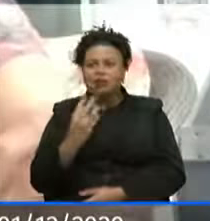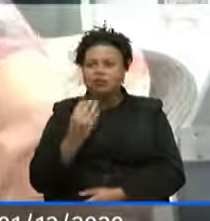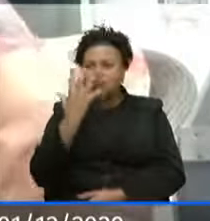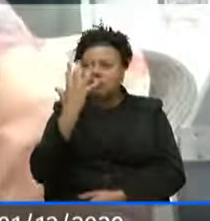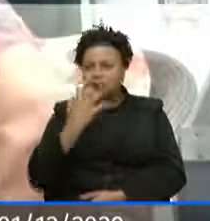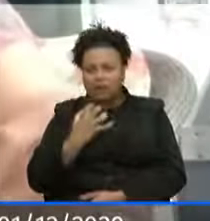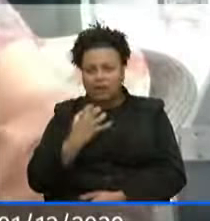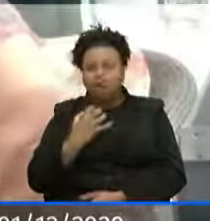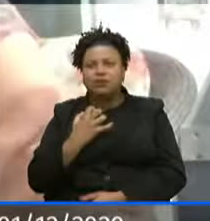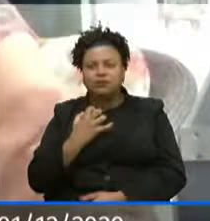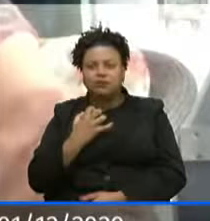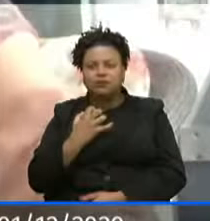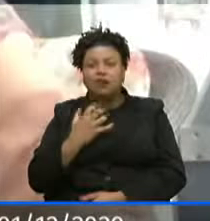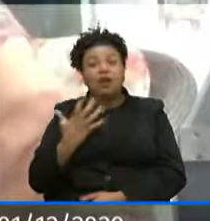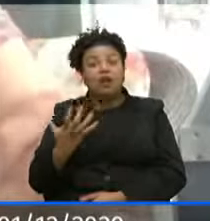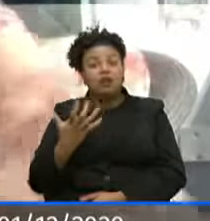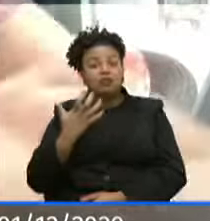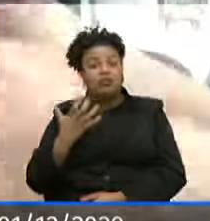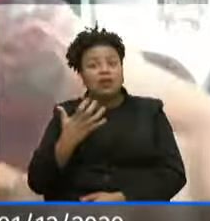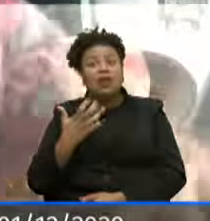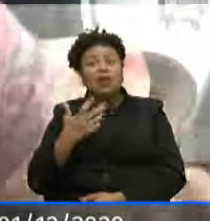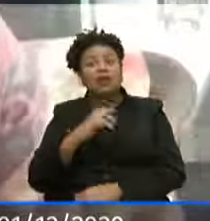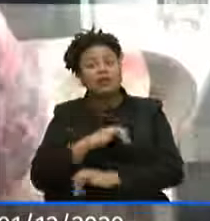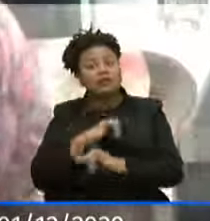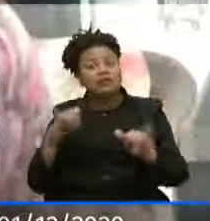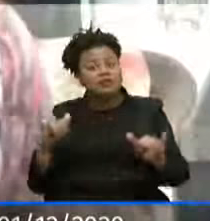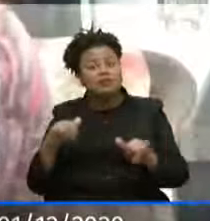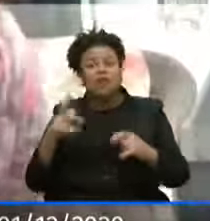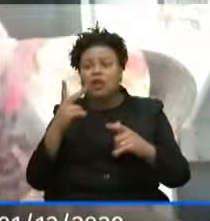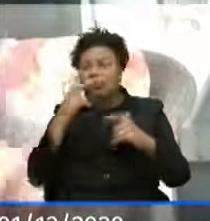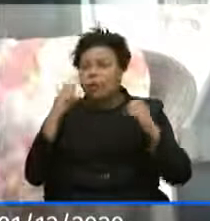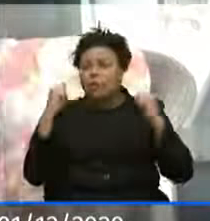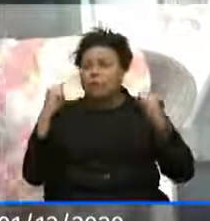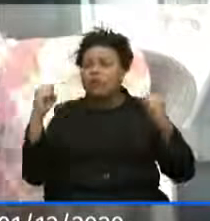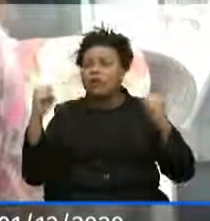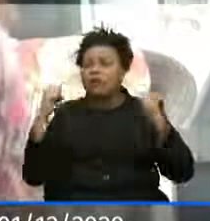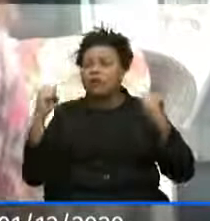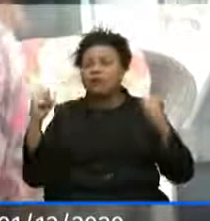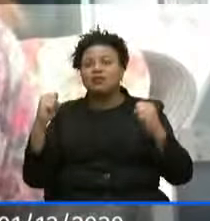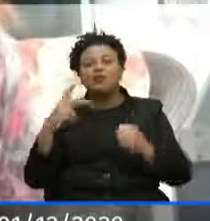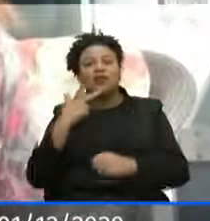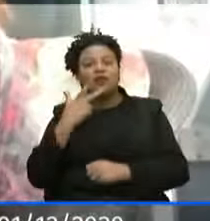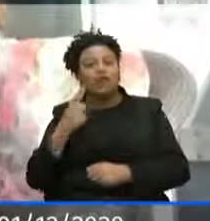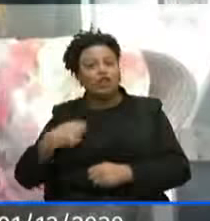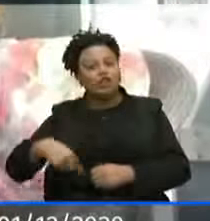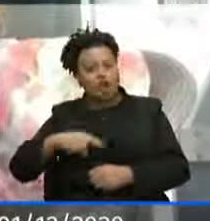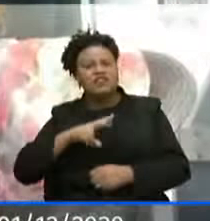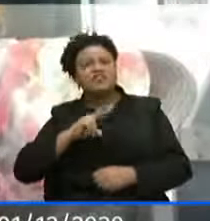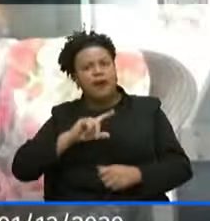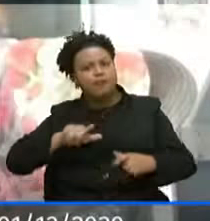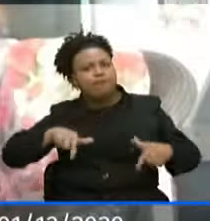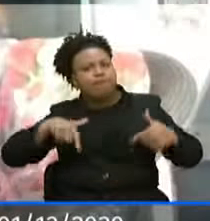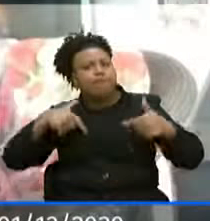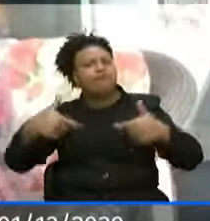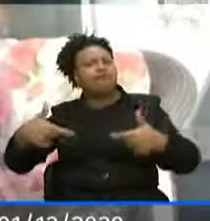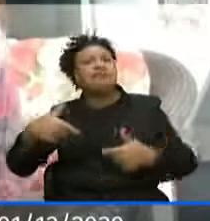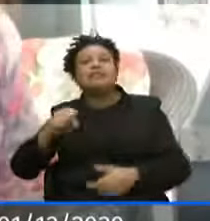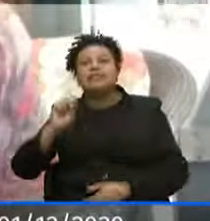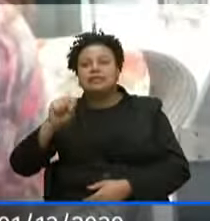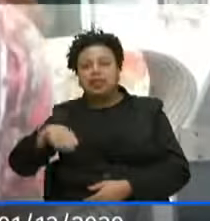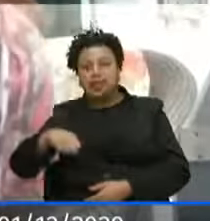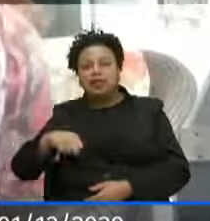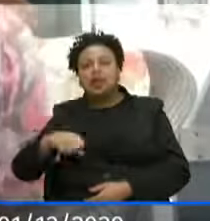sério isso. A gente quer aqui, eu quero aqui registrar com um protesto e dizer que nós reagiremos sim, como